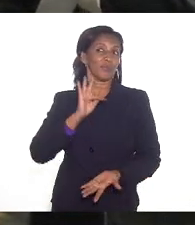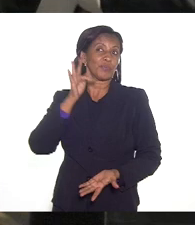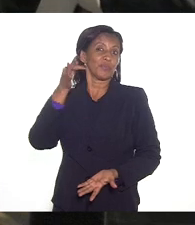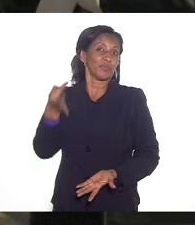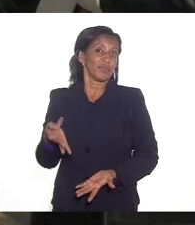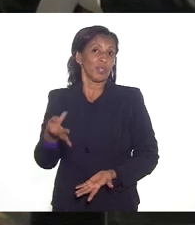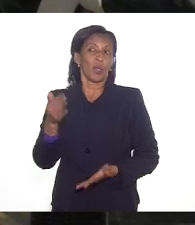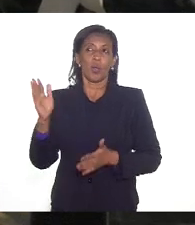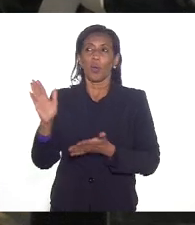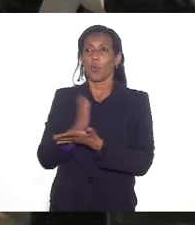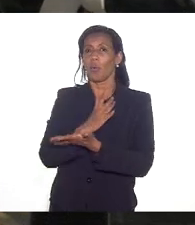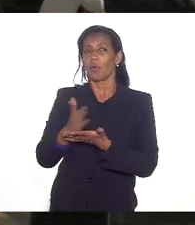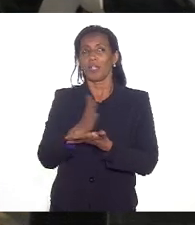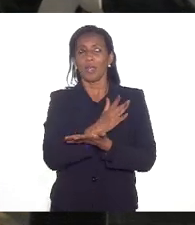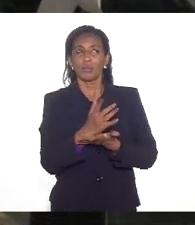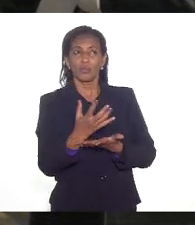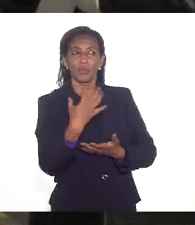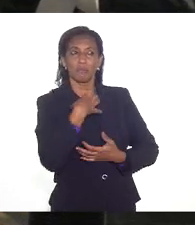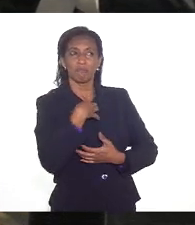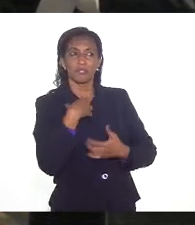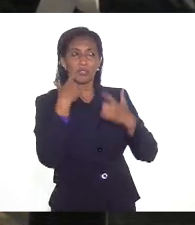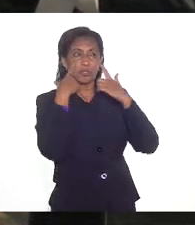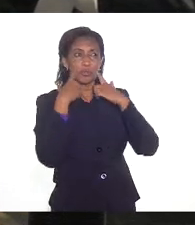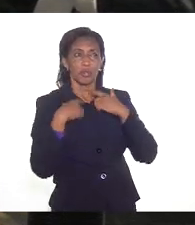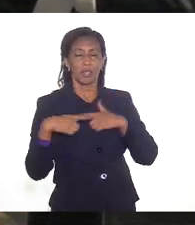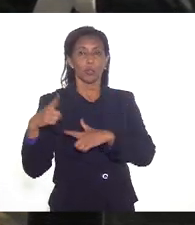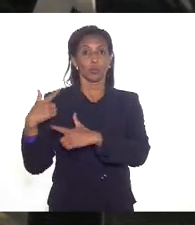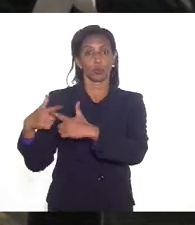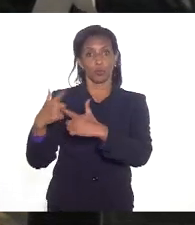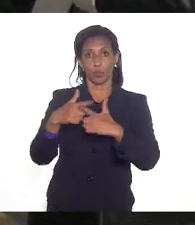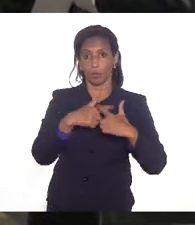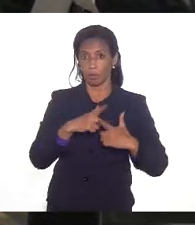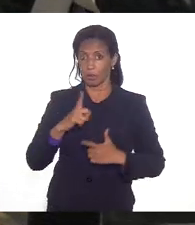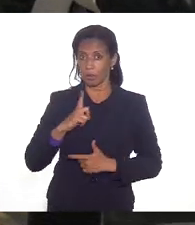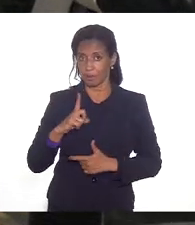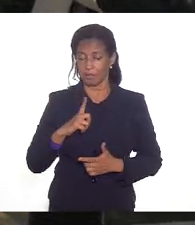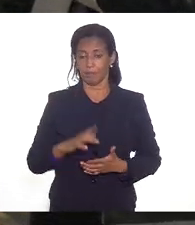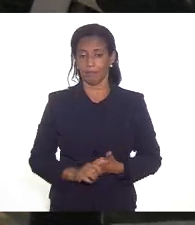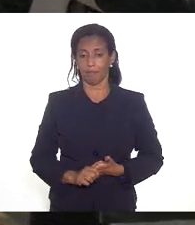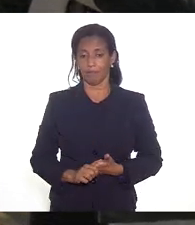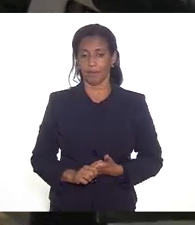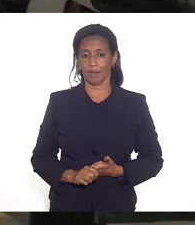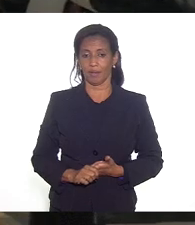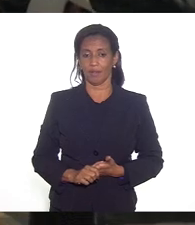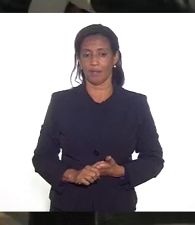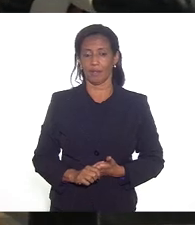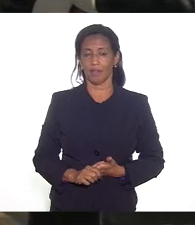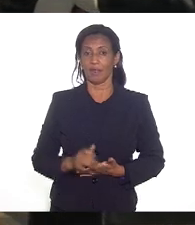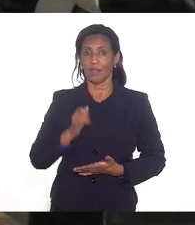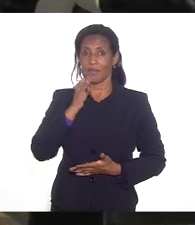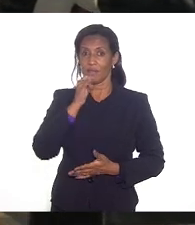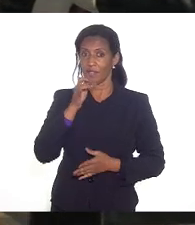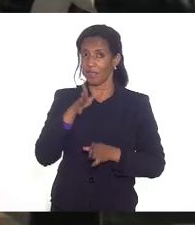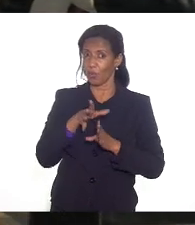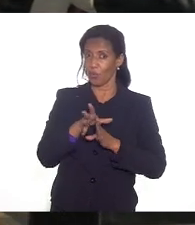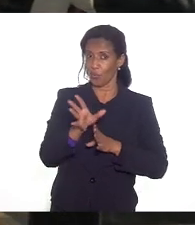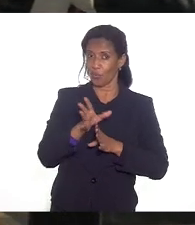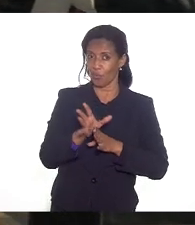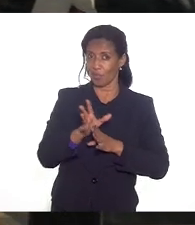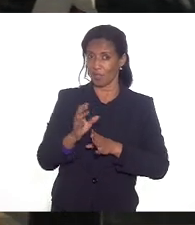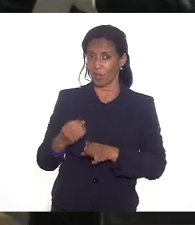qualquer um de nós pode chorar com os grandes problemas que nós temos fica o conselho